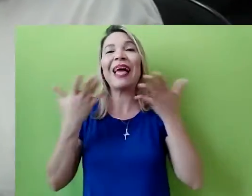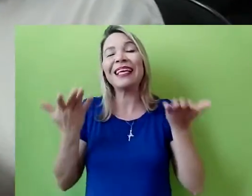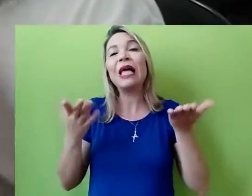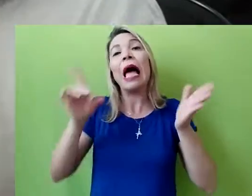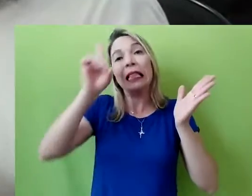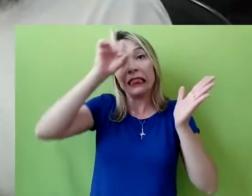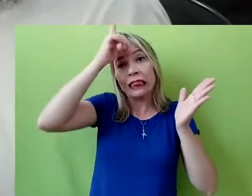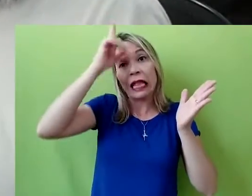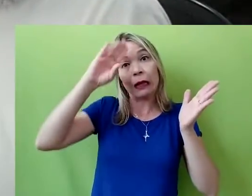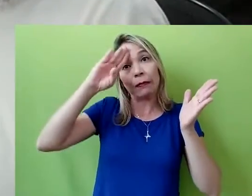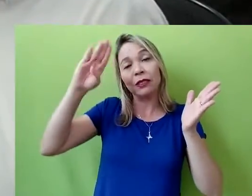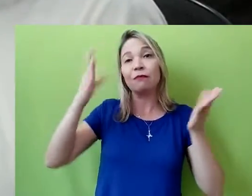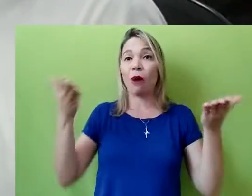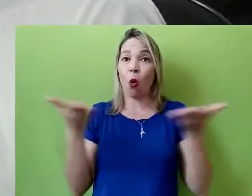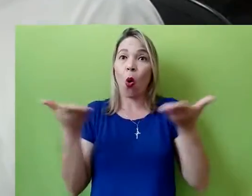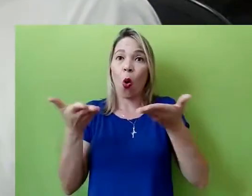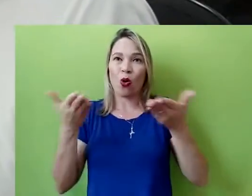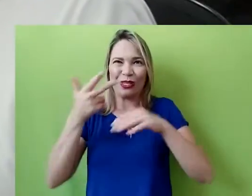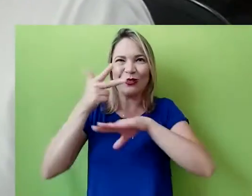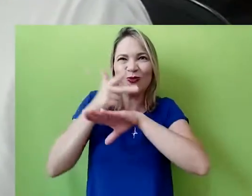isso. Mas a ideia mesmo